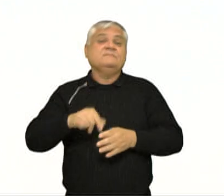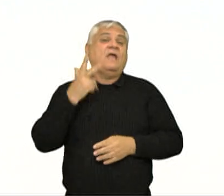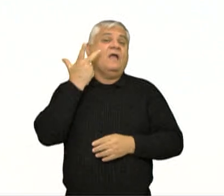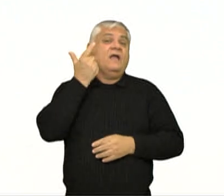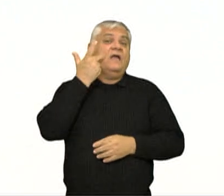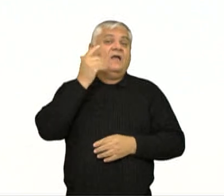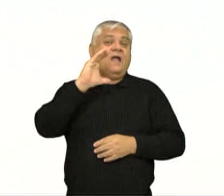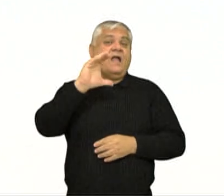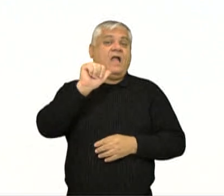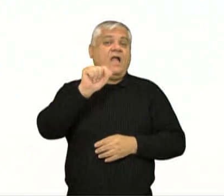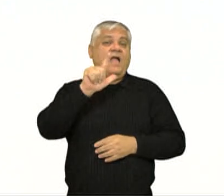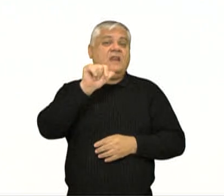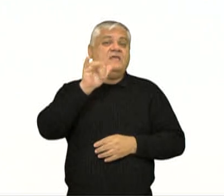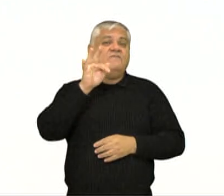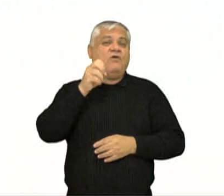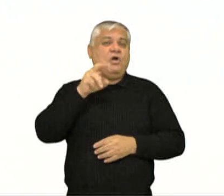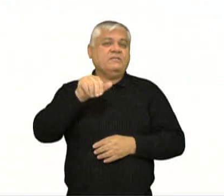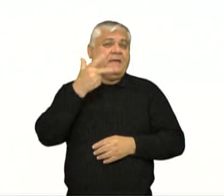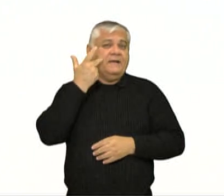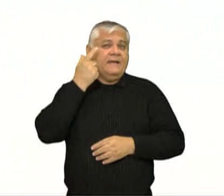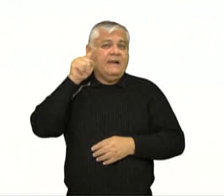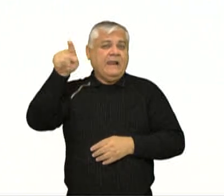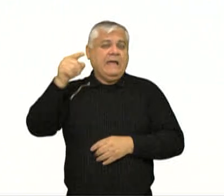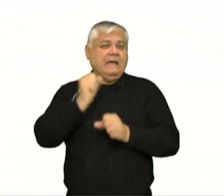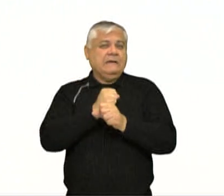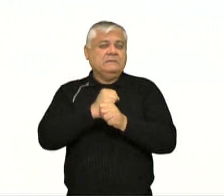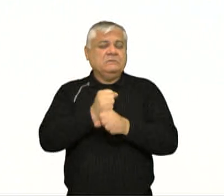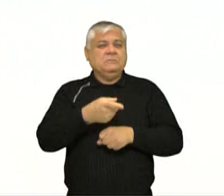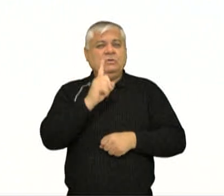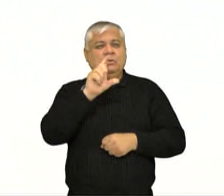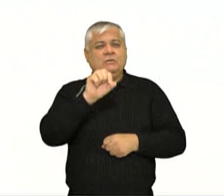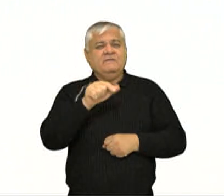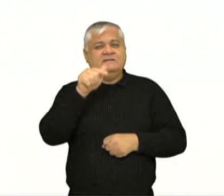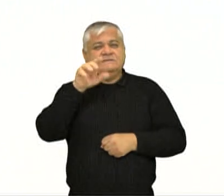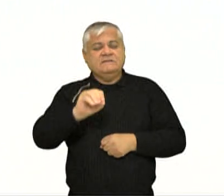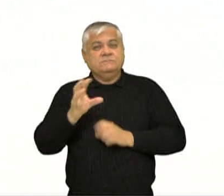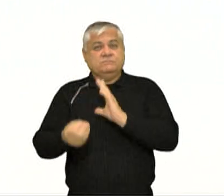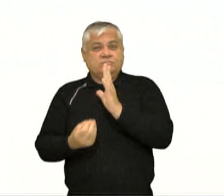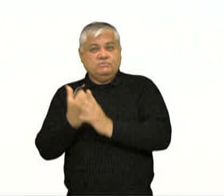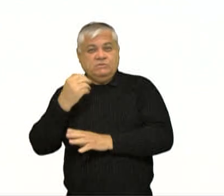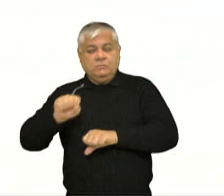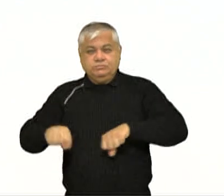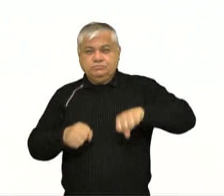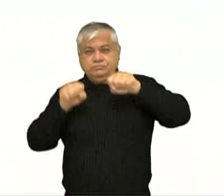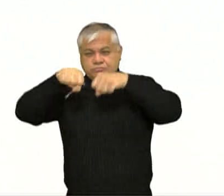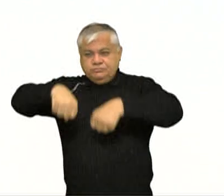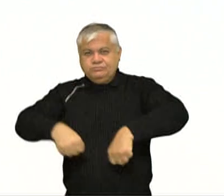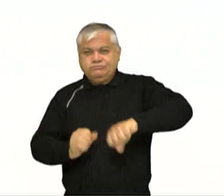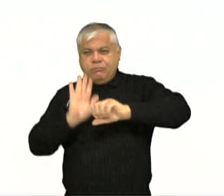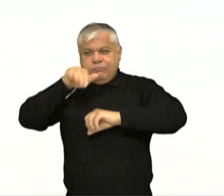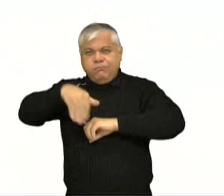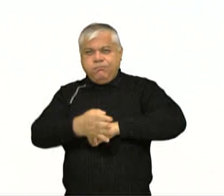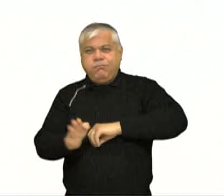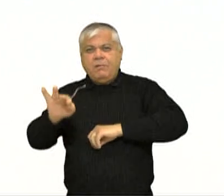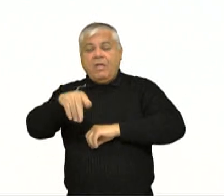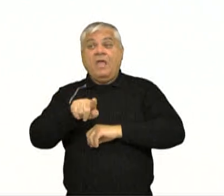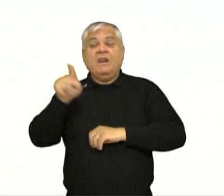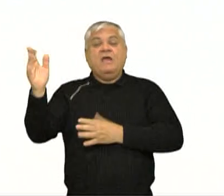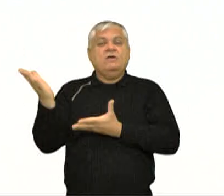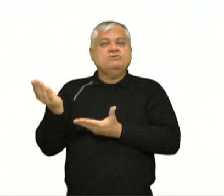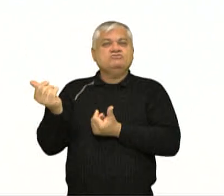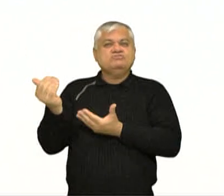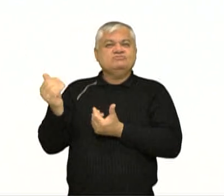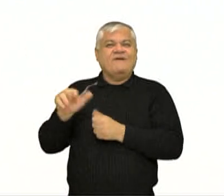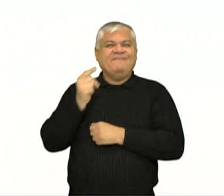de 1970 é que surgiu o ciclismo de mountain bike. Jovens americanos, californianos,